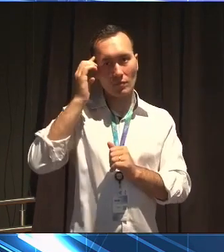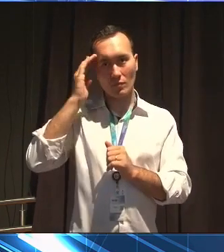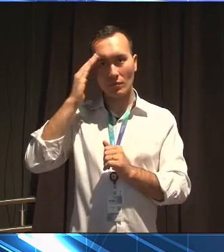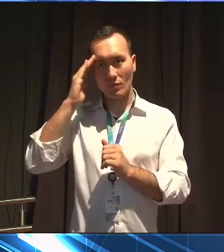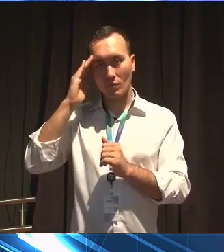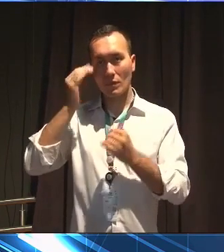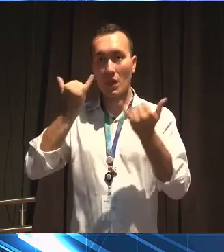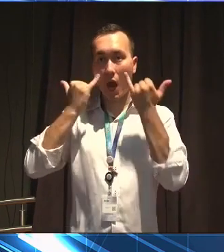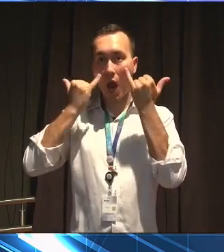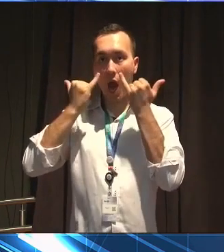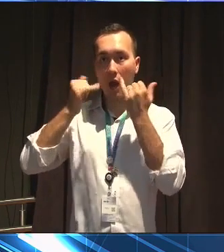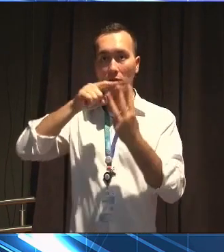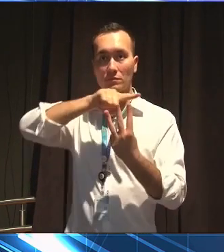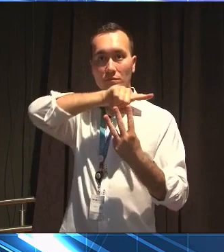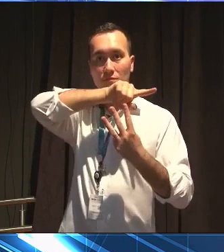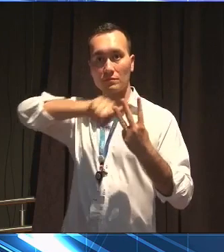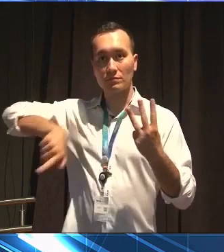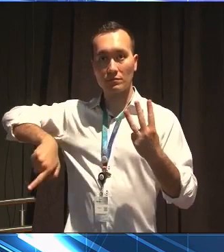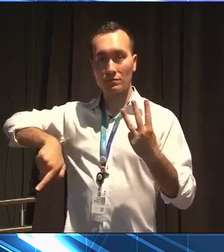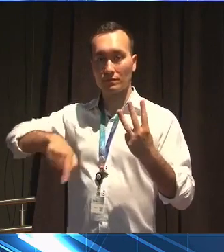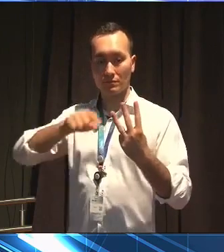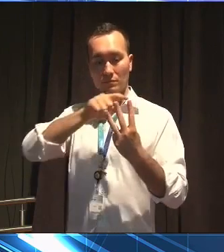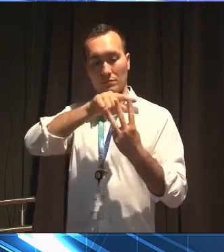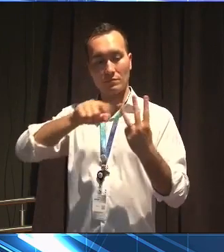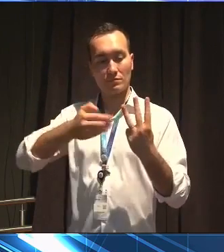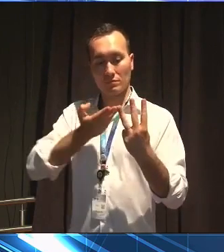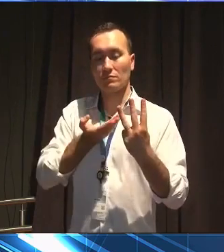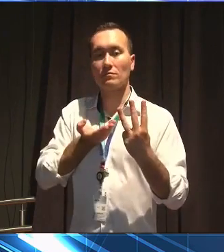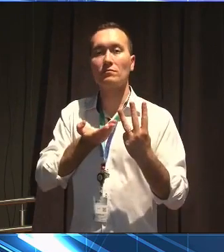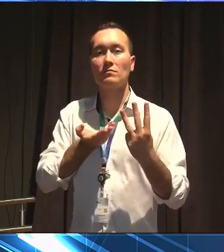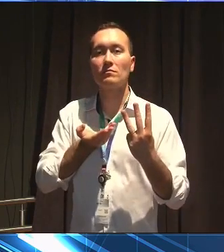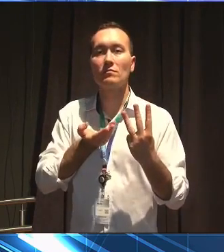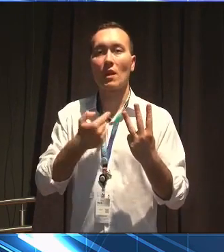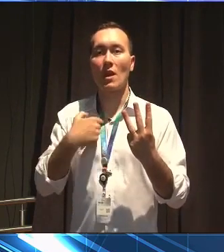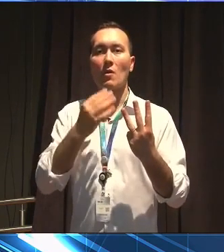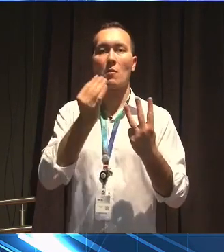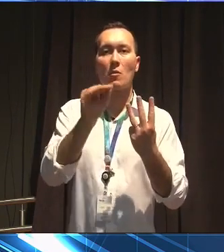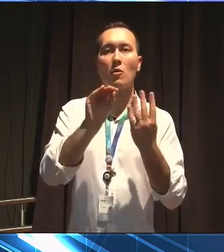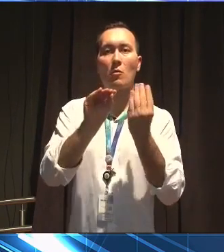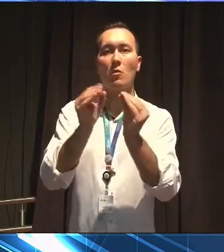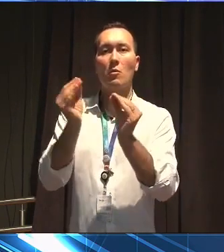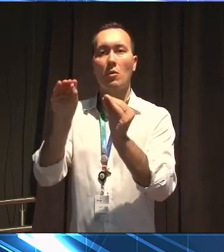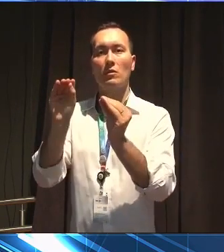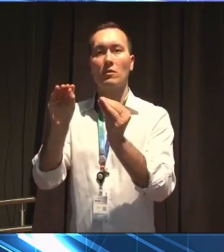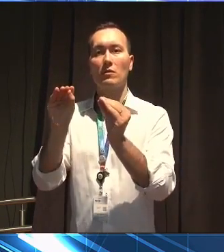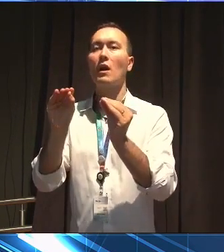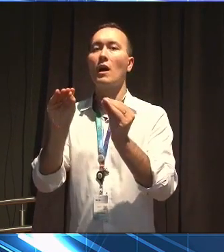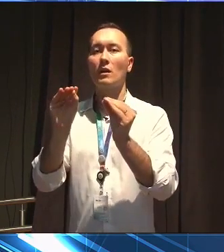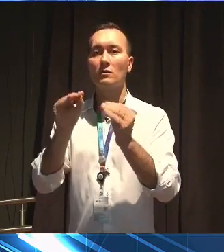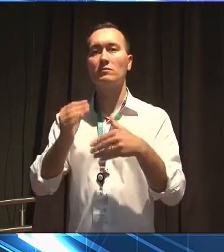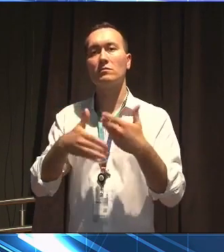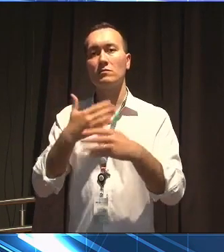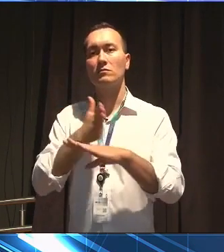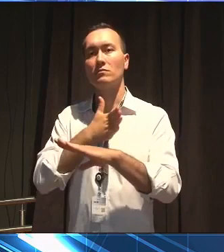eu atendendo a essas políticas, como consequência, eu tenho acesso